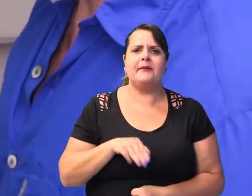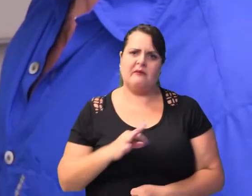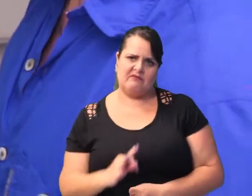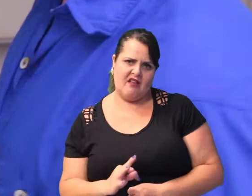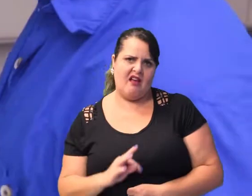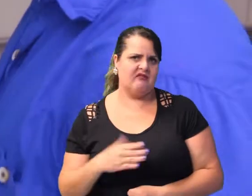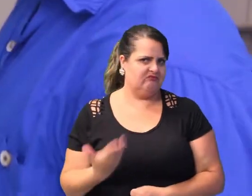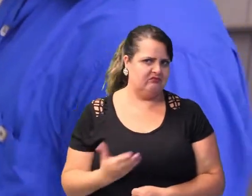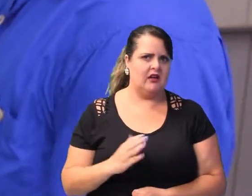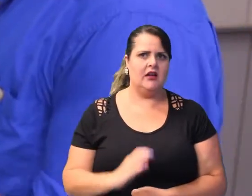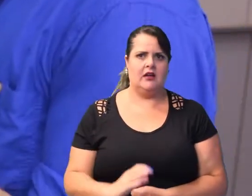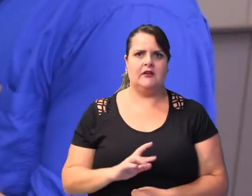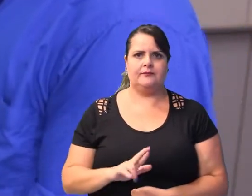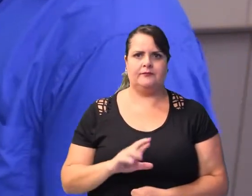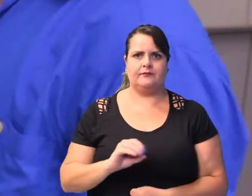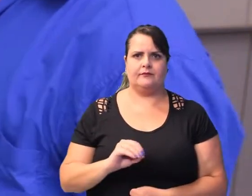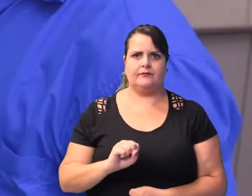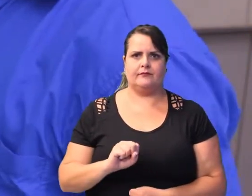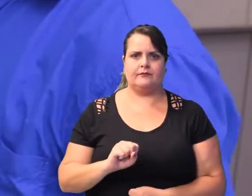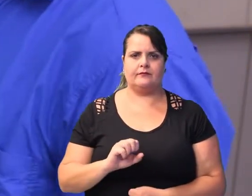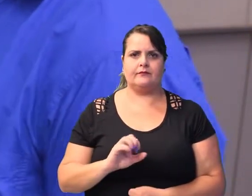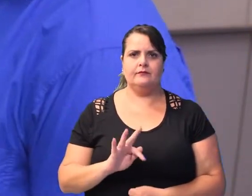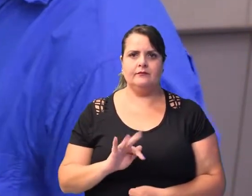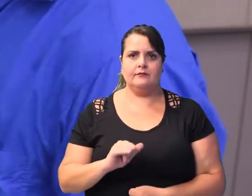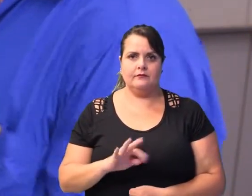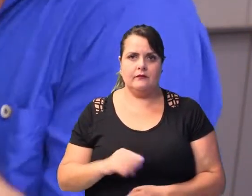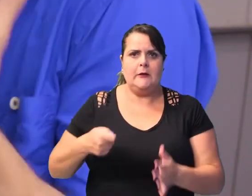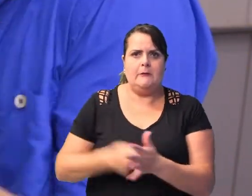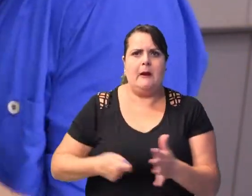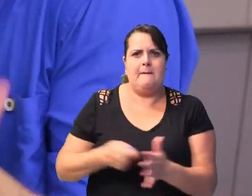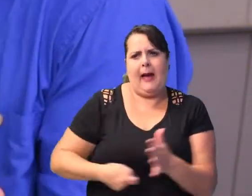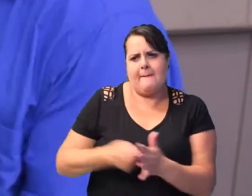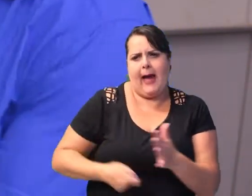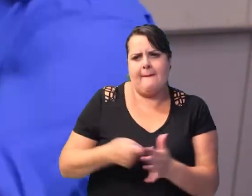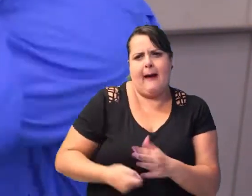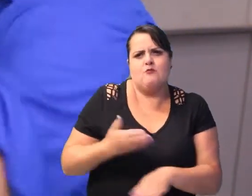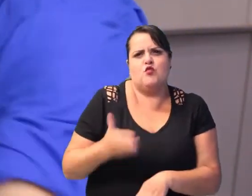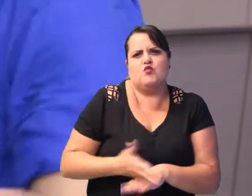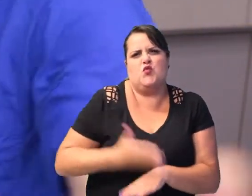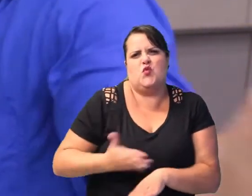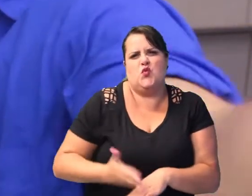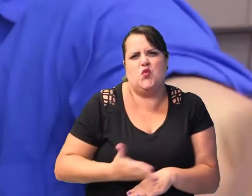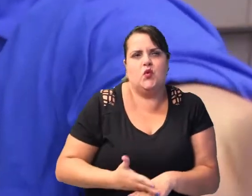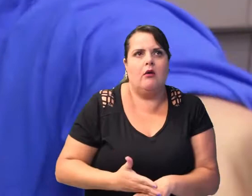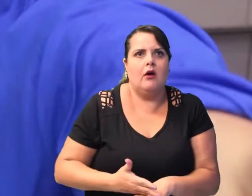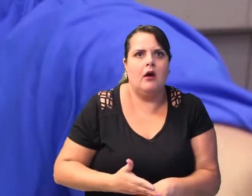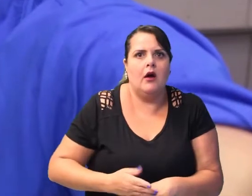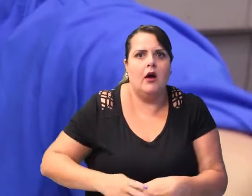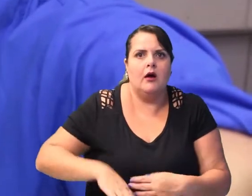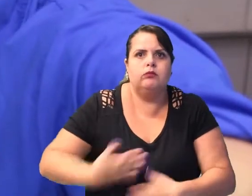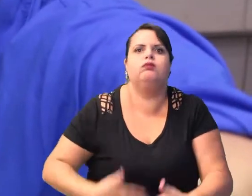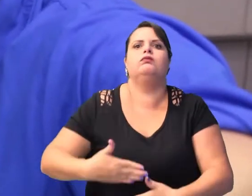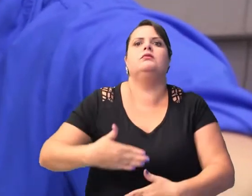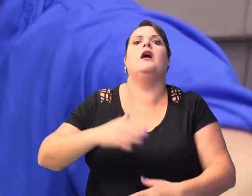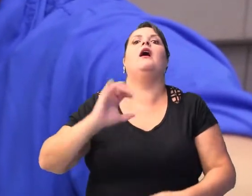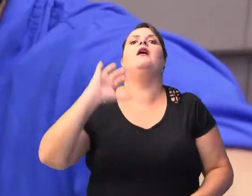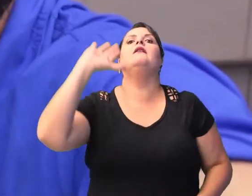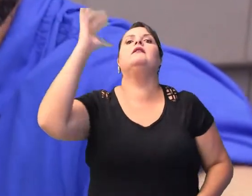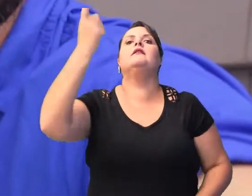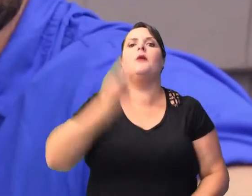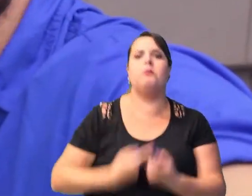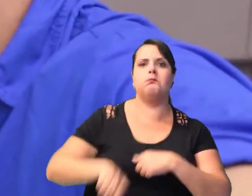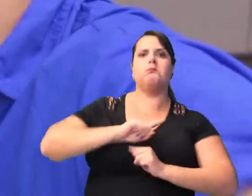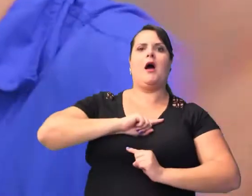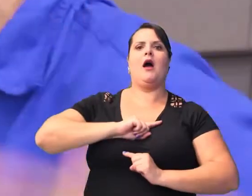treinar e tipo ficou em segundo plano no corpo e chamou a conseqüência foi o cvg que sou chata